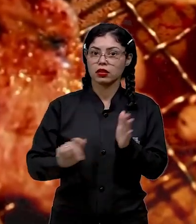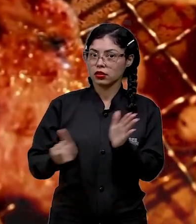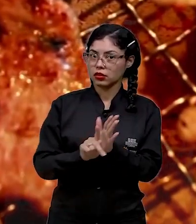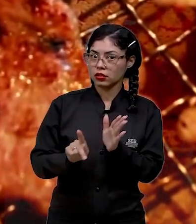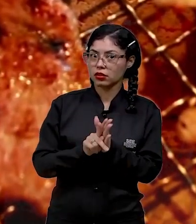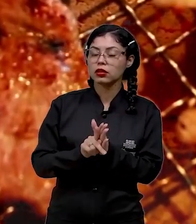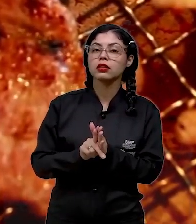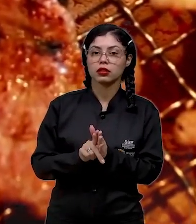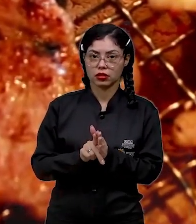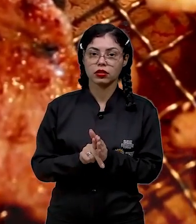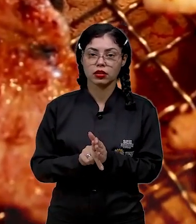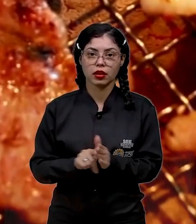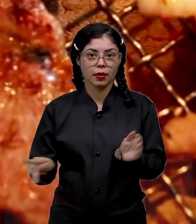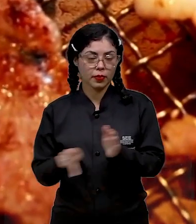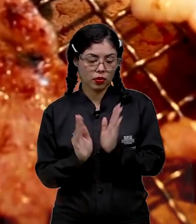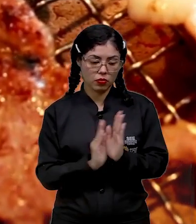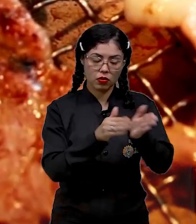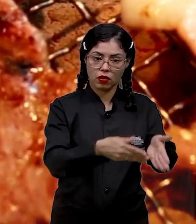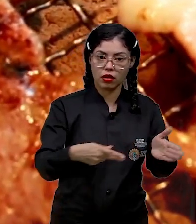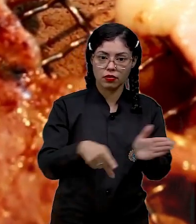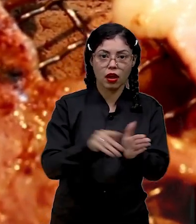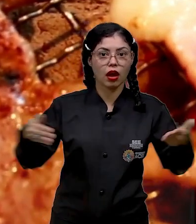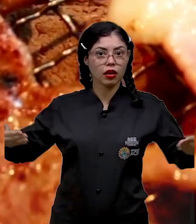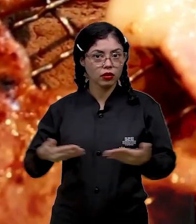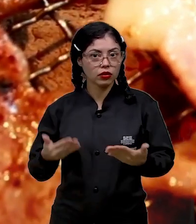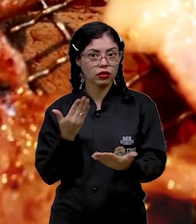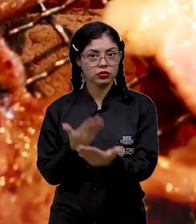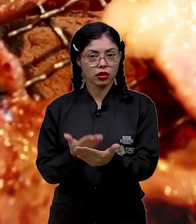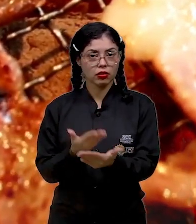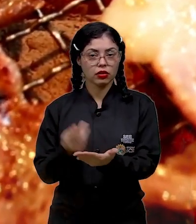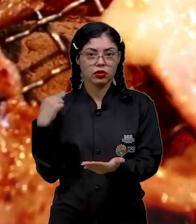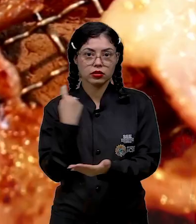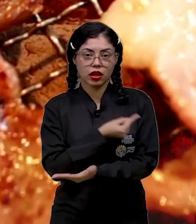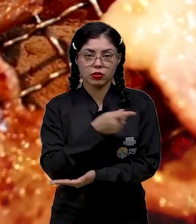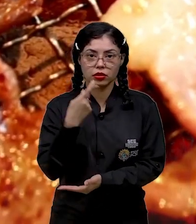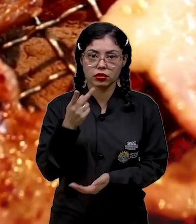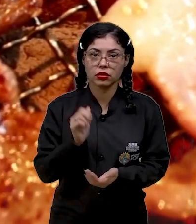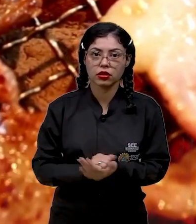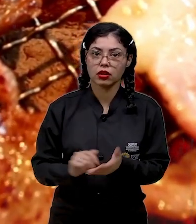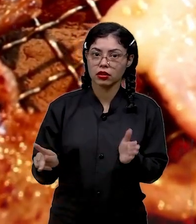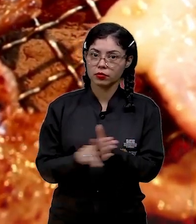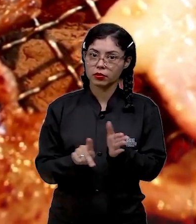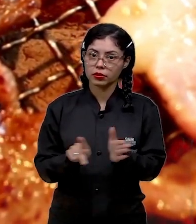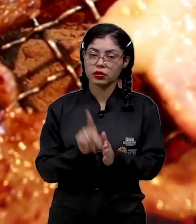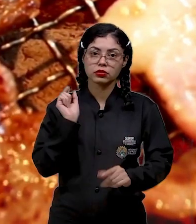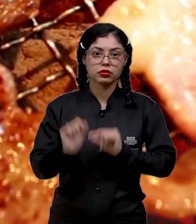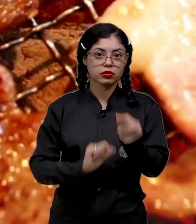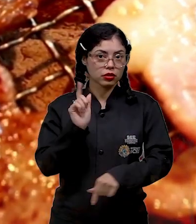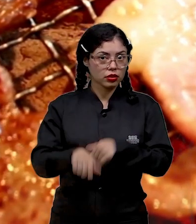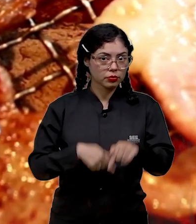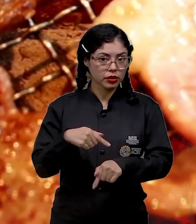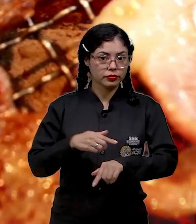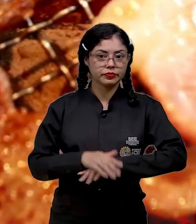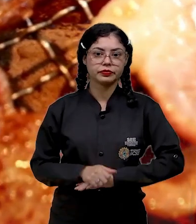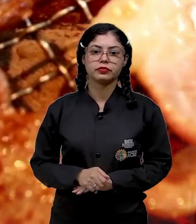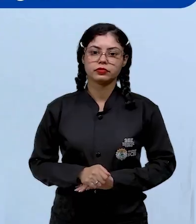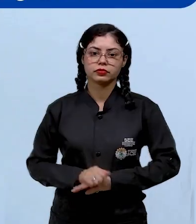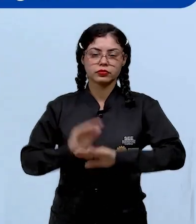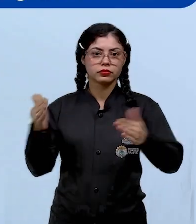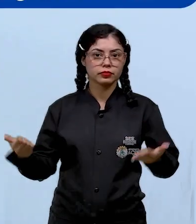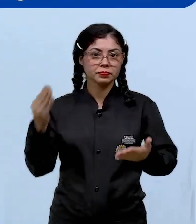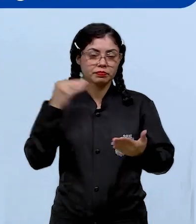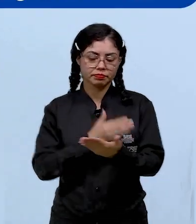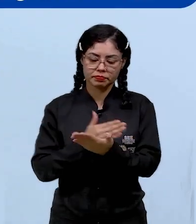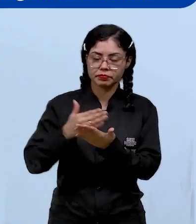propriedades específicas. E agora, nessa aula, a gente vai falar sobre as propriedades químicas. Começando